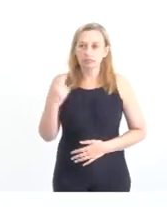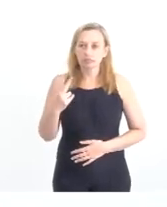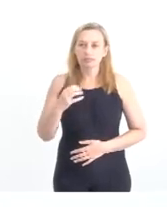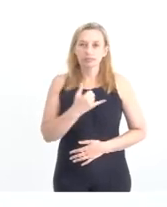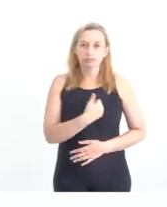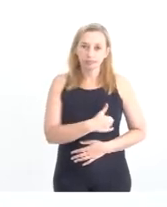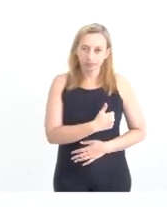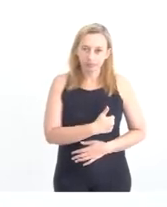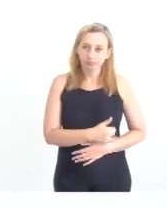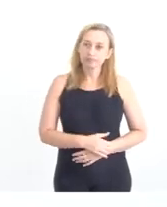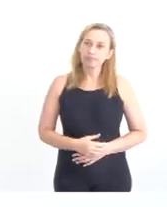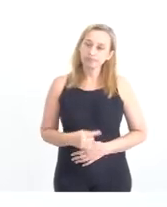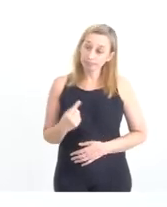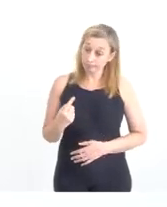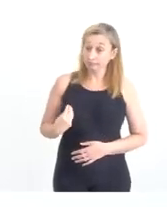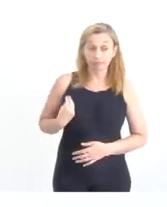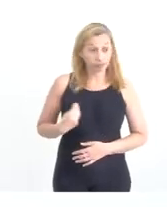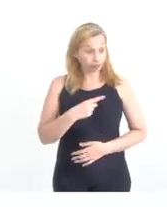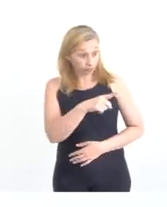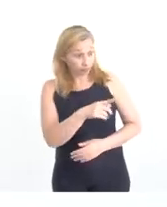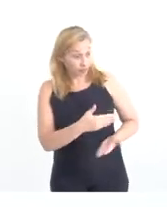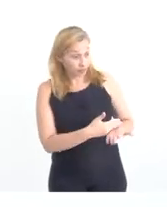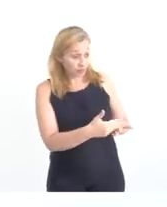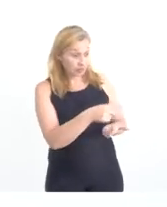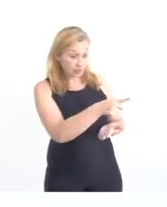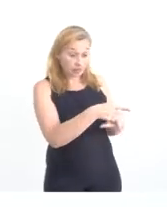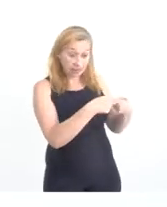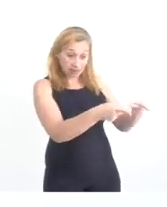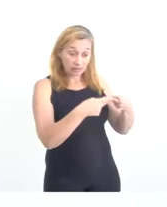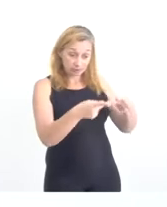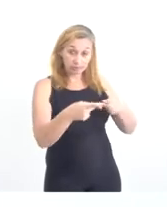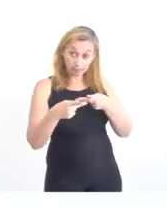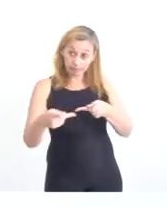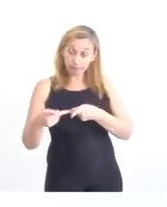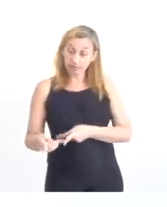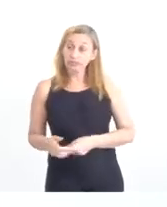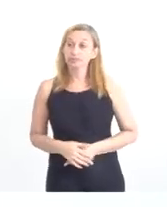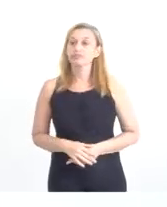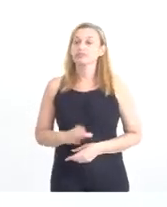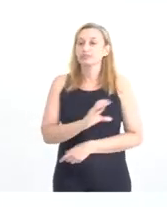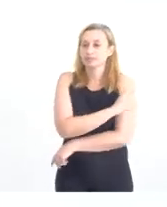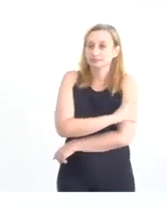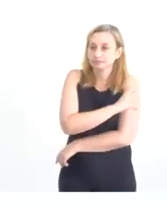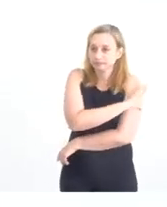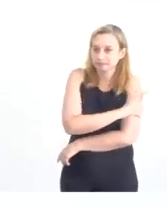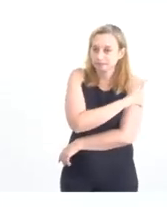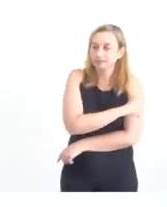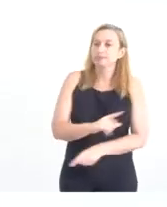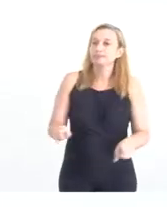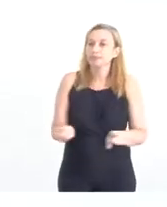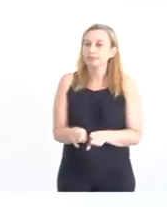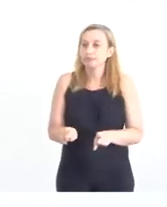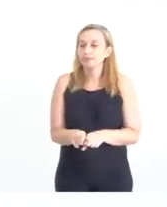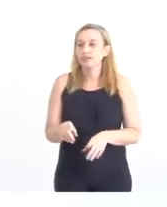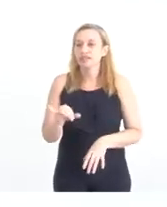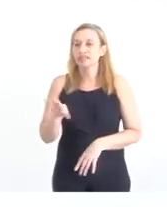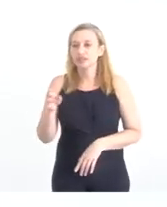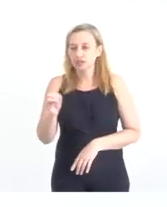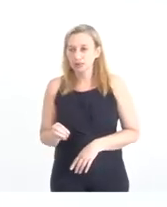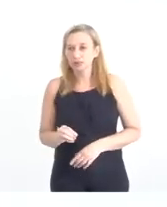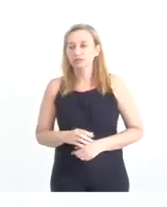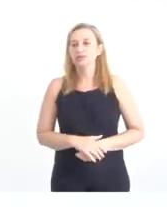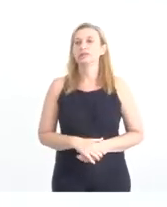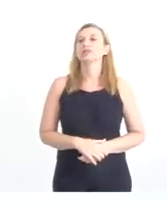seja em São João de Meriti onde nós tivemos elas começando as nossas visitas técnicas seja em campo seu chip também no assentamento Cícero Guedes